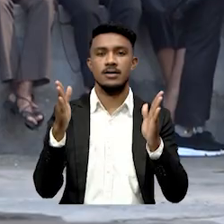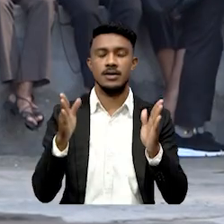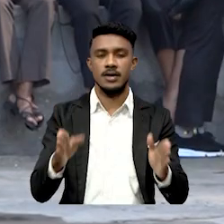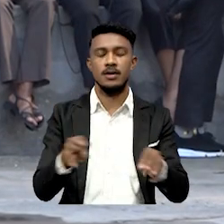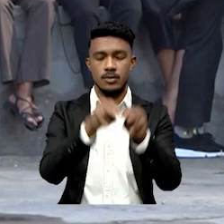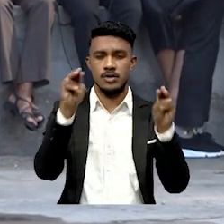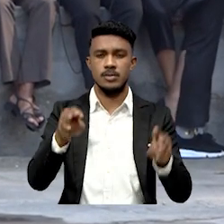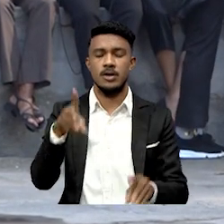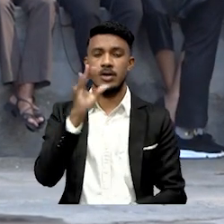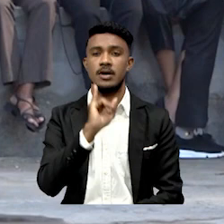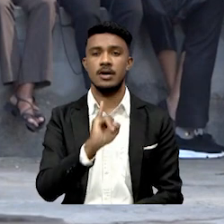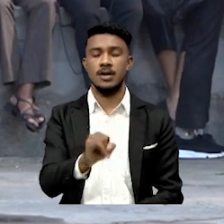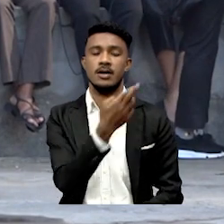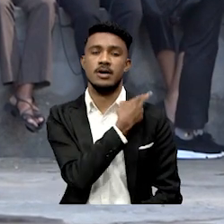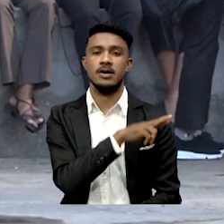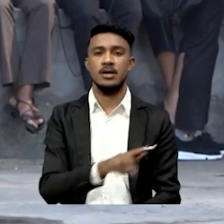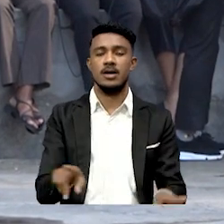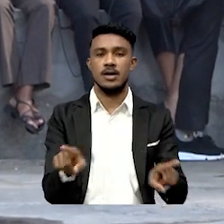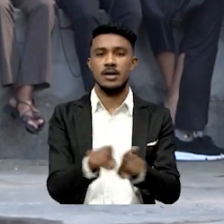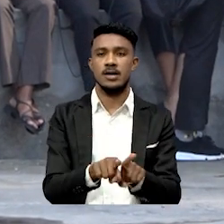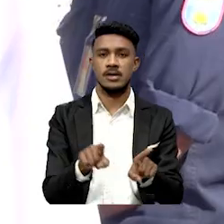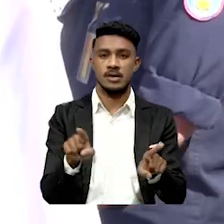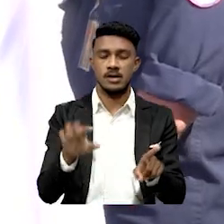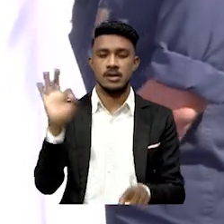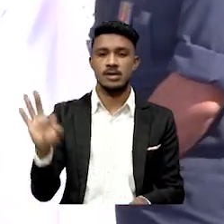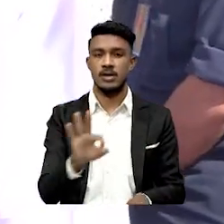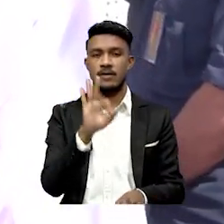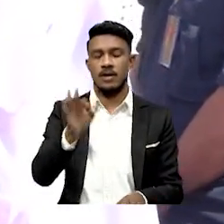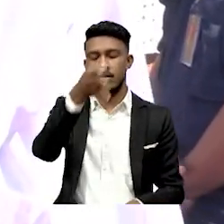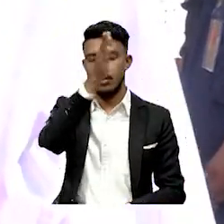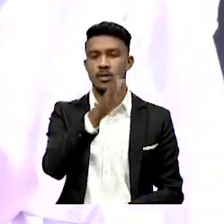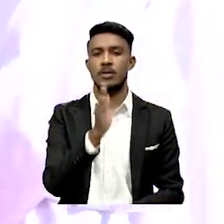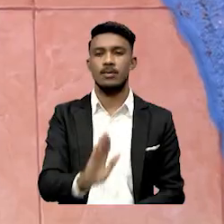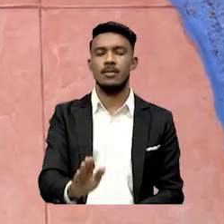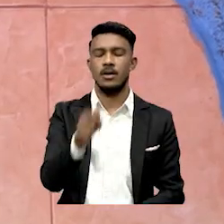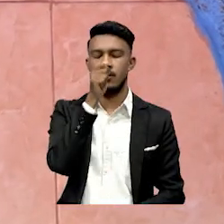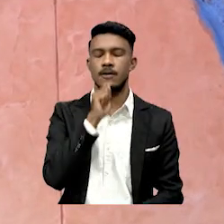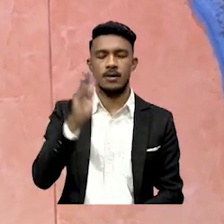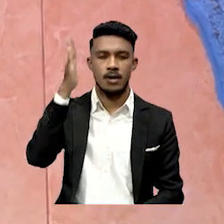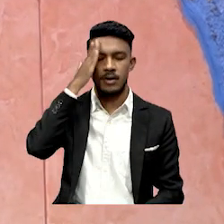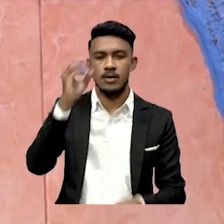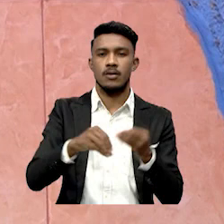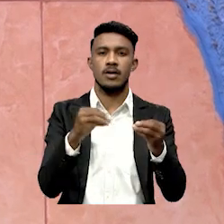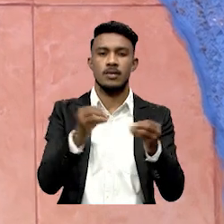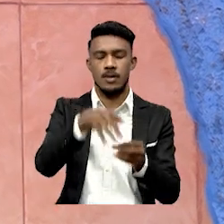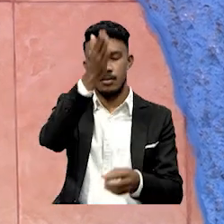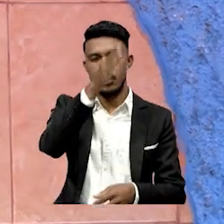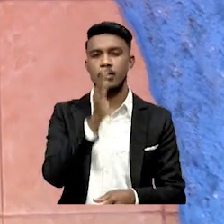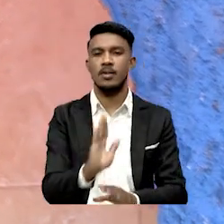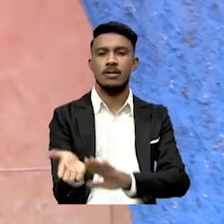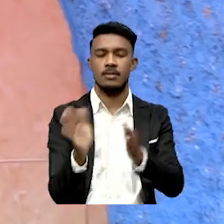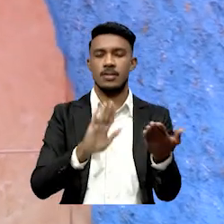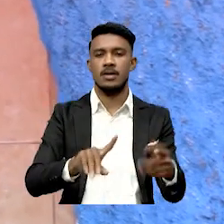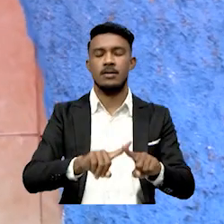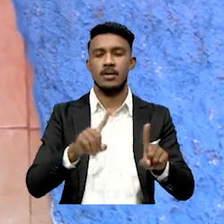Line afirma, sexta-feira santa, momento nono hodi hanoi kona ba maromak ni mate. Maibé, e a